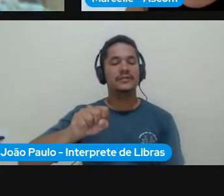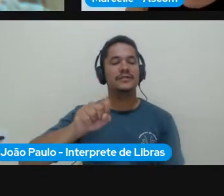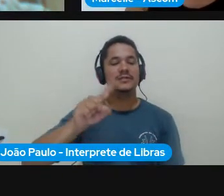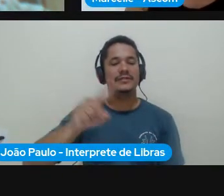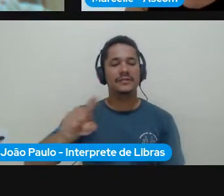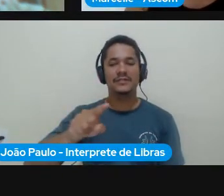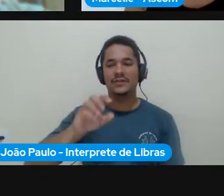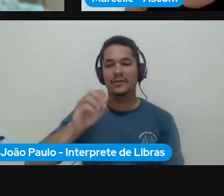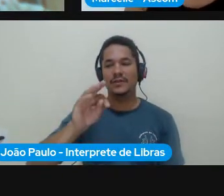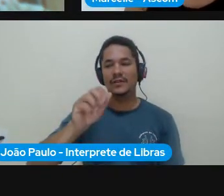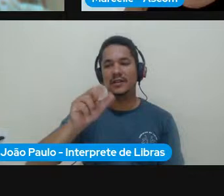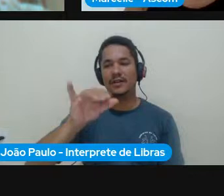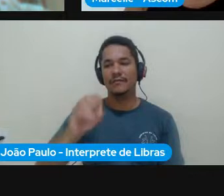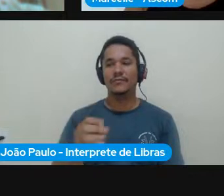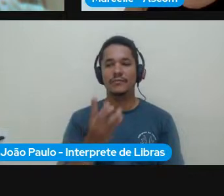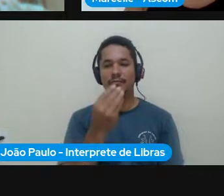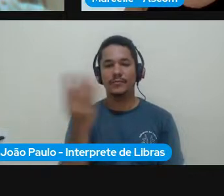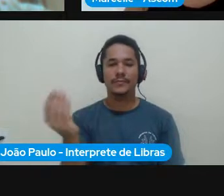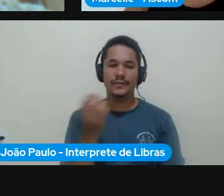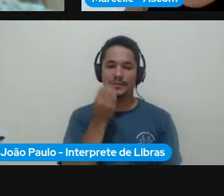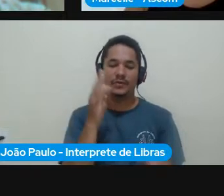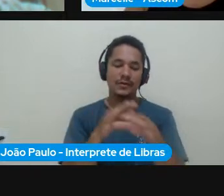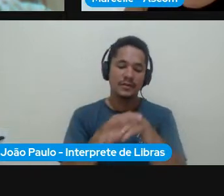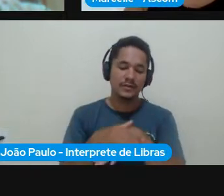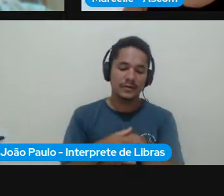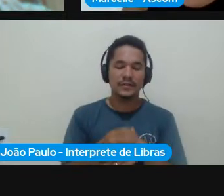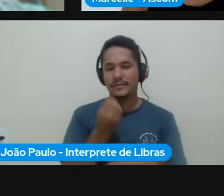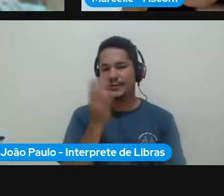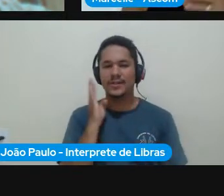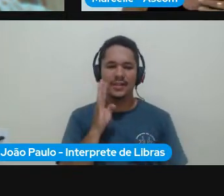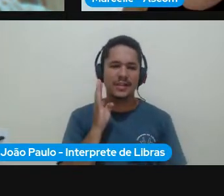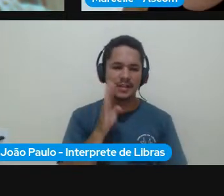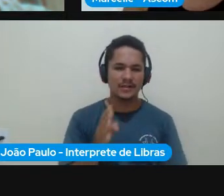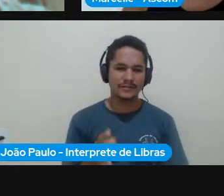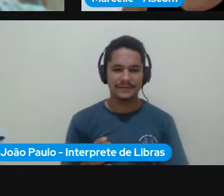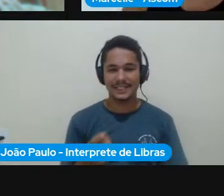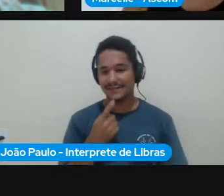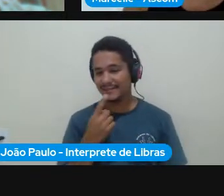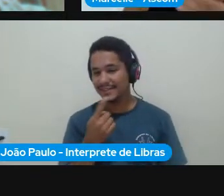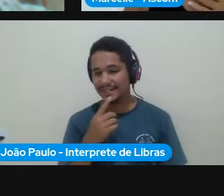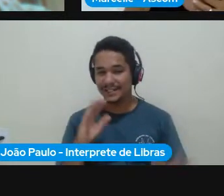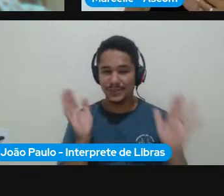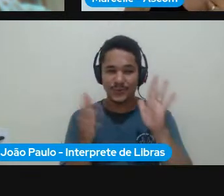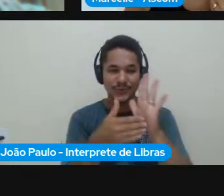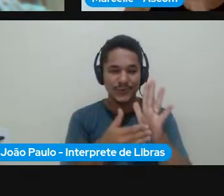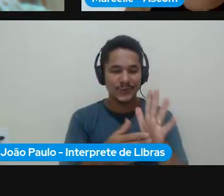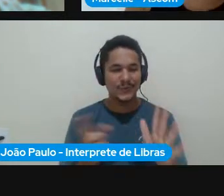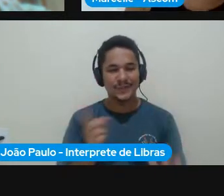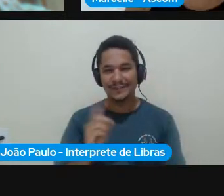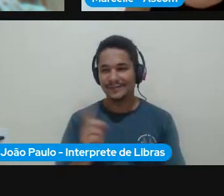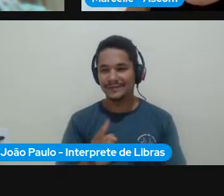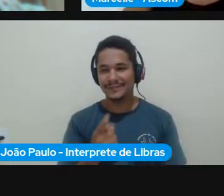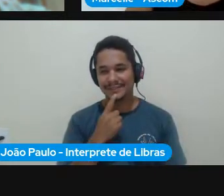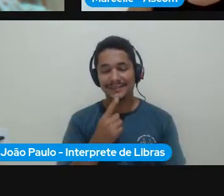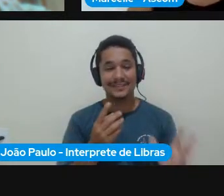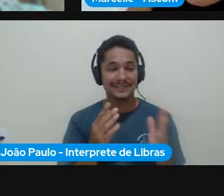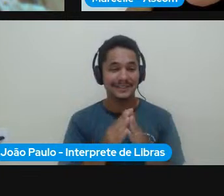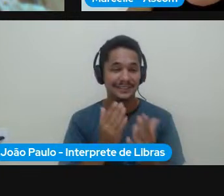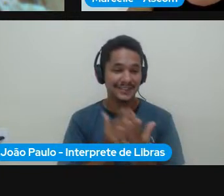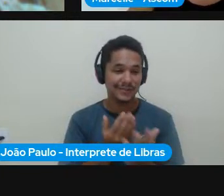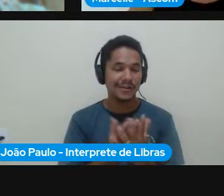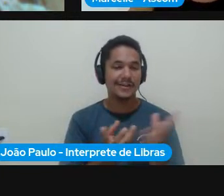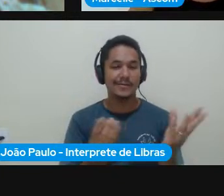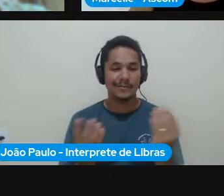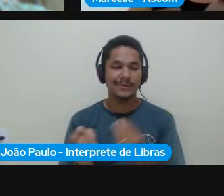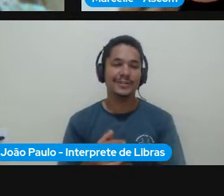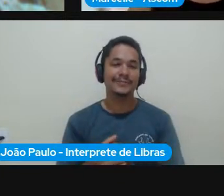boa noite, bacana demais, boa noite a todos, eu nem vou falar o nome das escolas que estão aqui, que são muitas, mas assim, acho